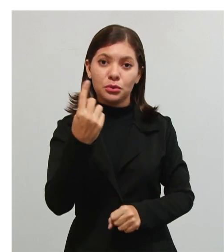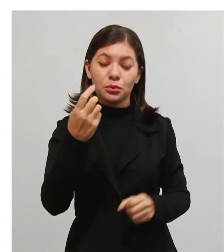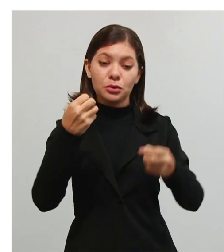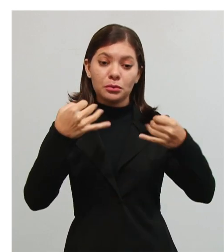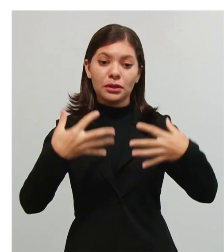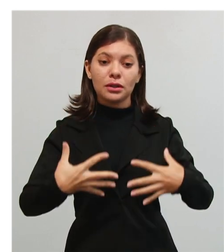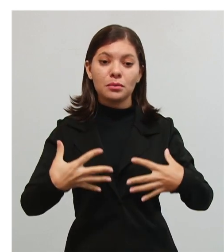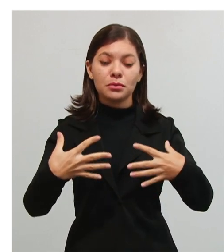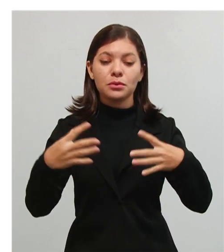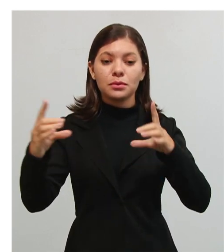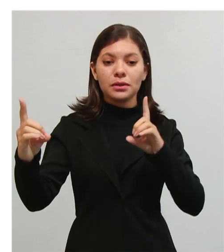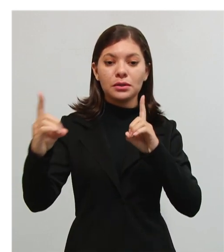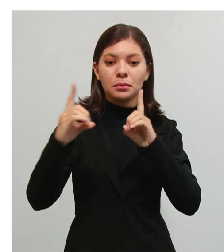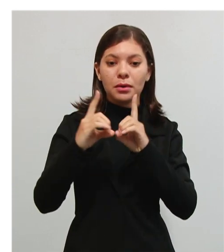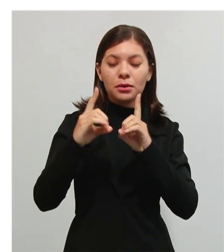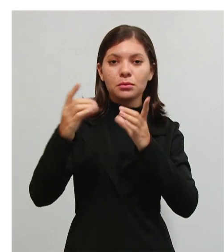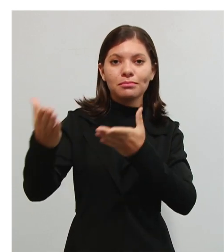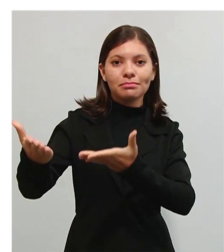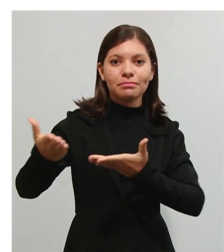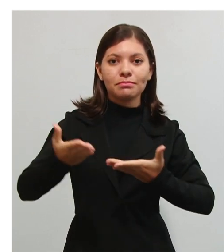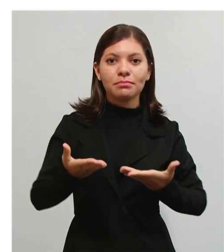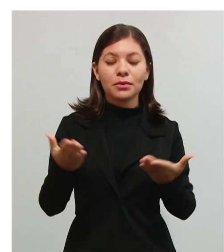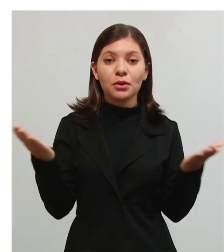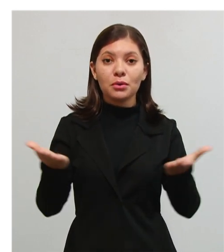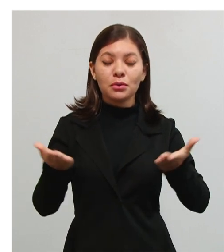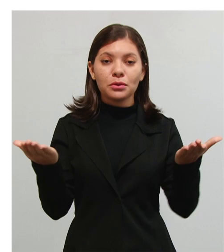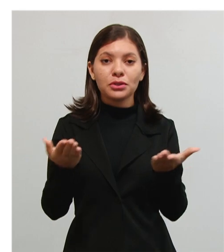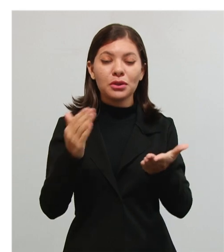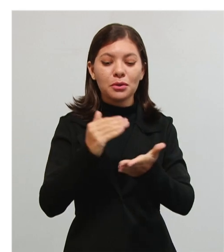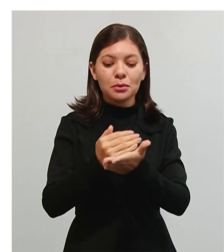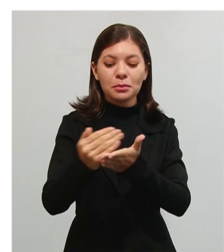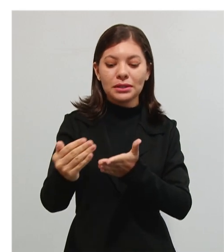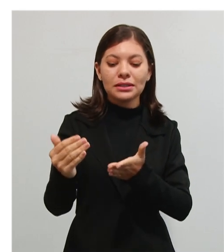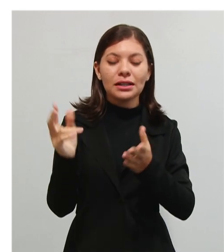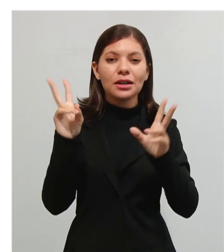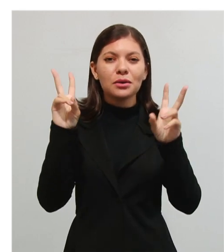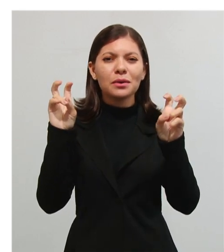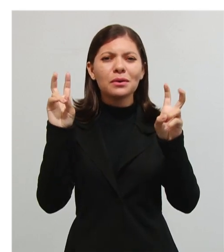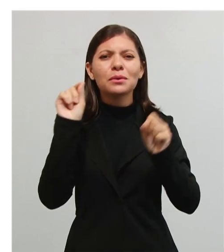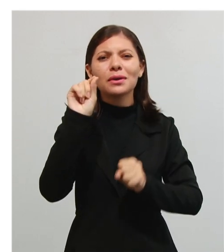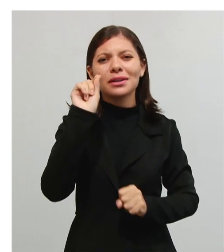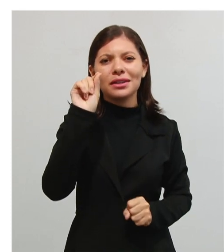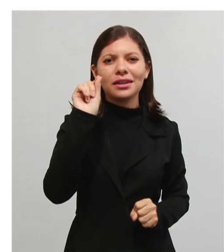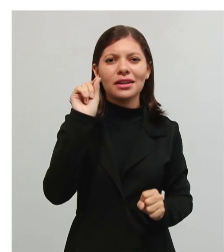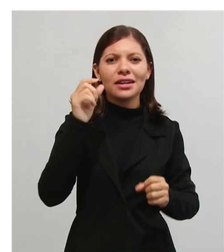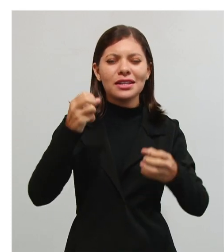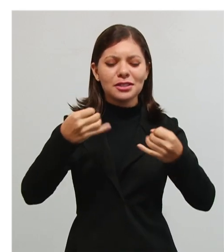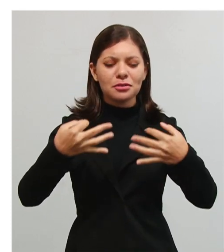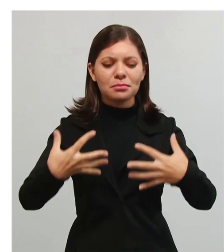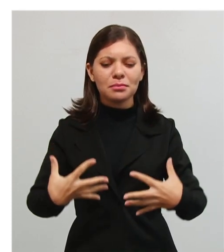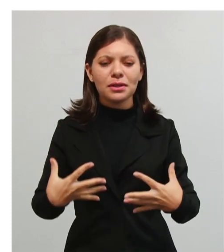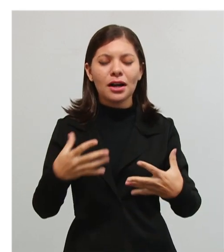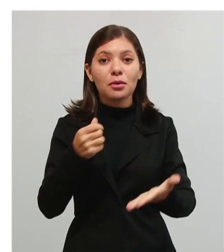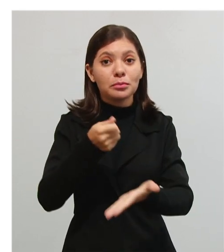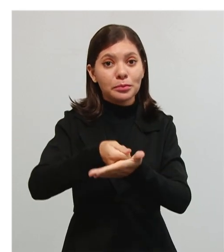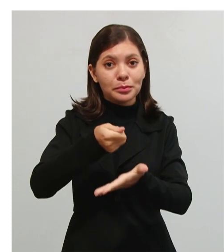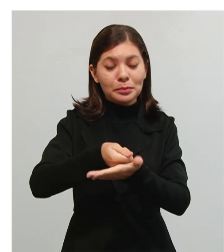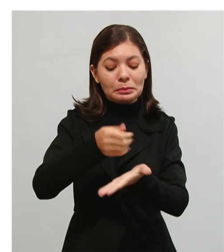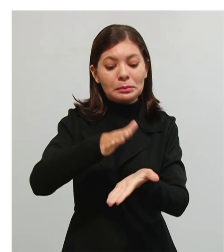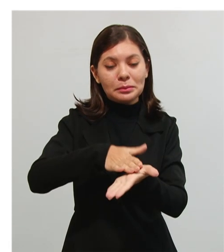recepção. Hoje, então, na unidade 2, vamos começar sobre esse assunto, falar sobre esse assunto, cobrança.